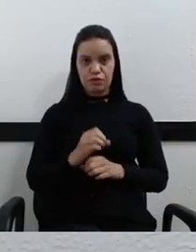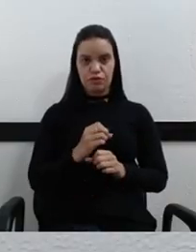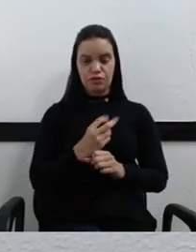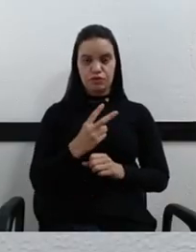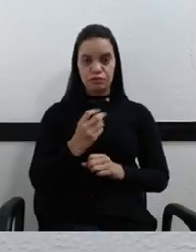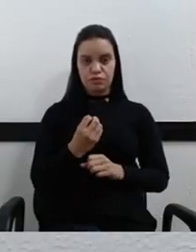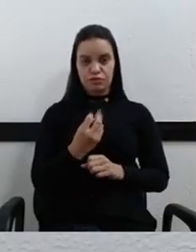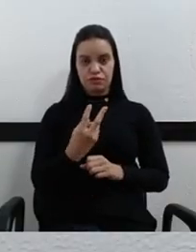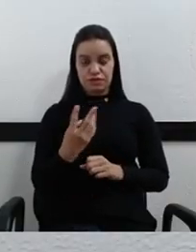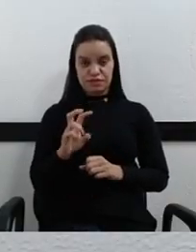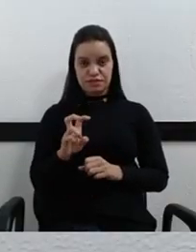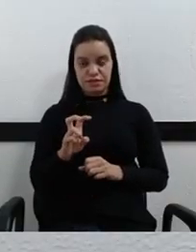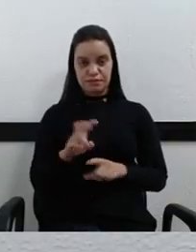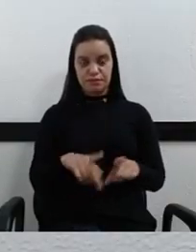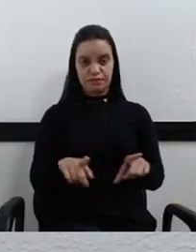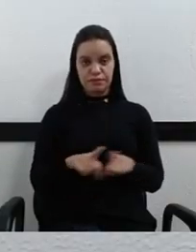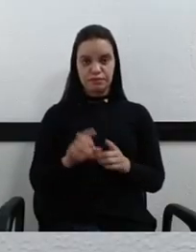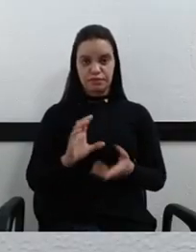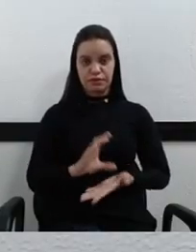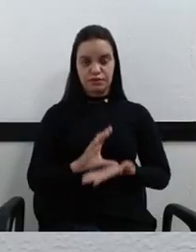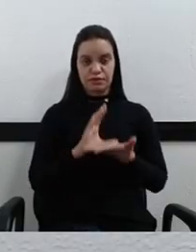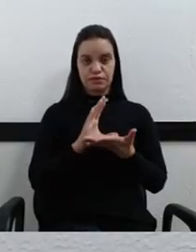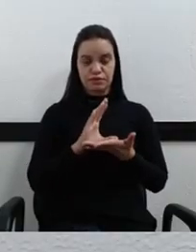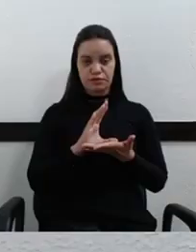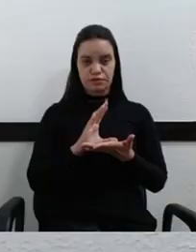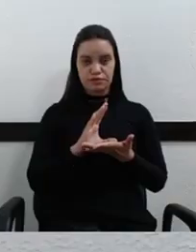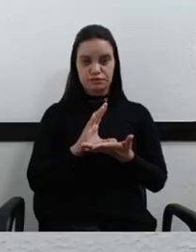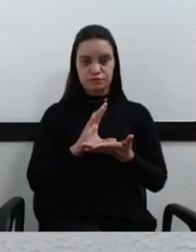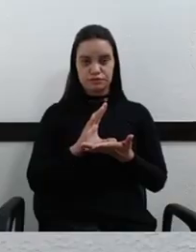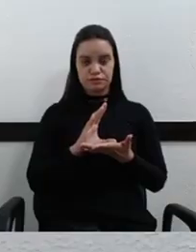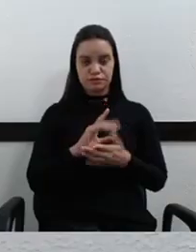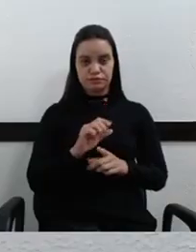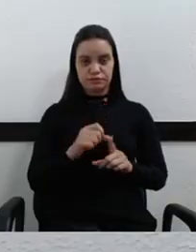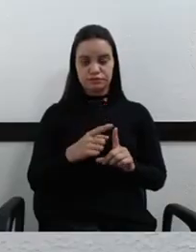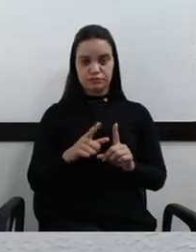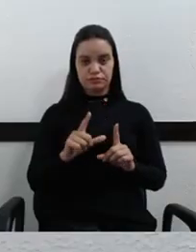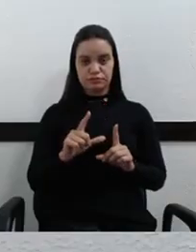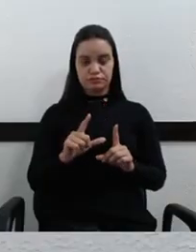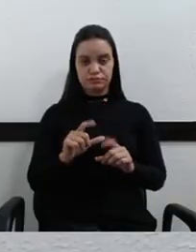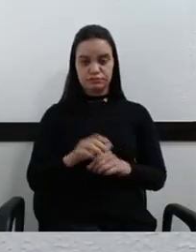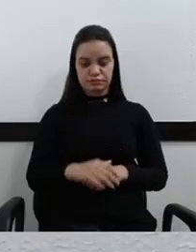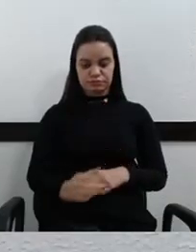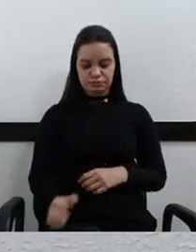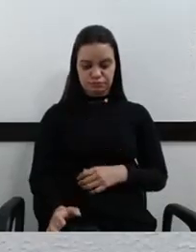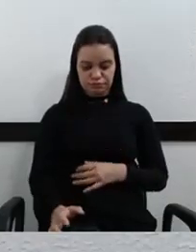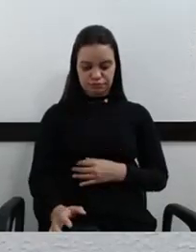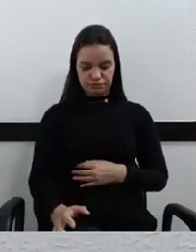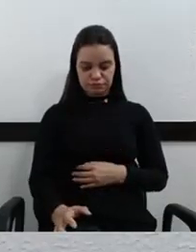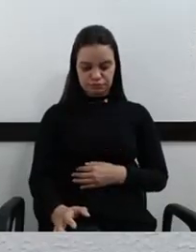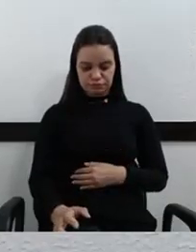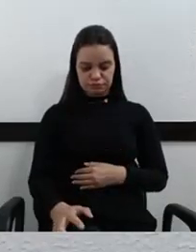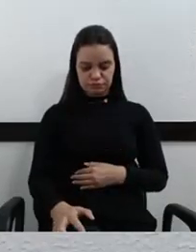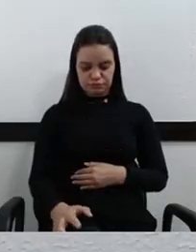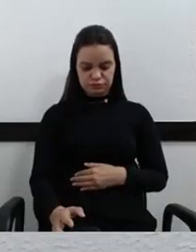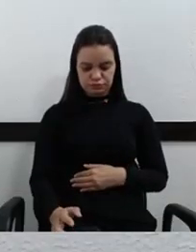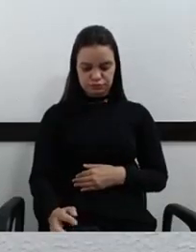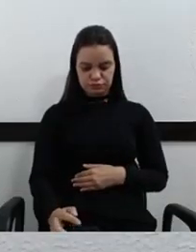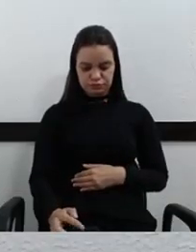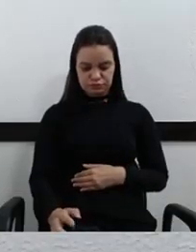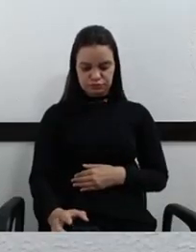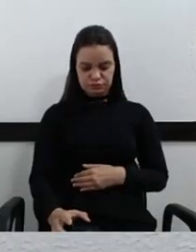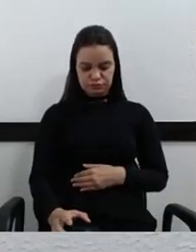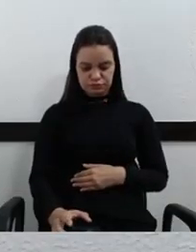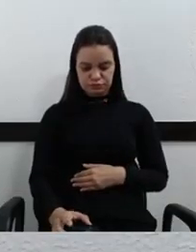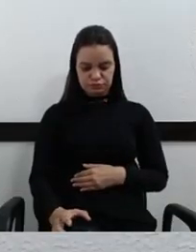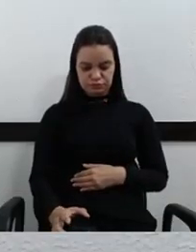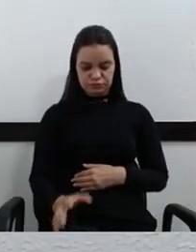2025. O relator é o conselheiro Bruno Bortolucci Baguinho, oh meu Deus, com a palavra. Obrigado, presidente. Trata-se de